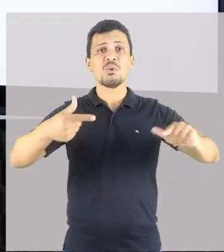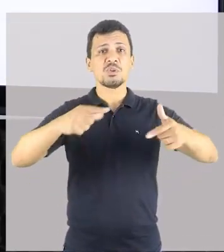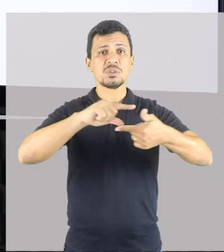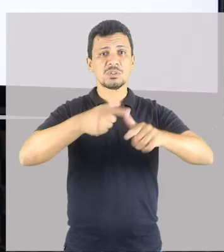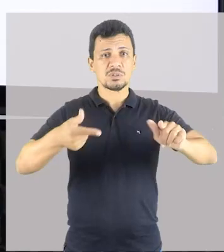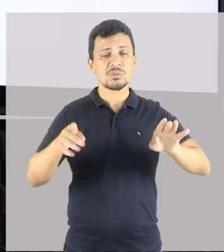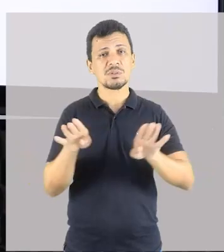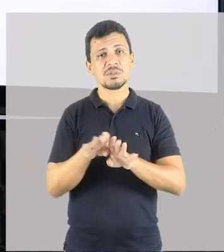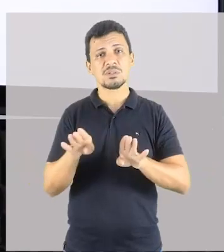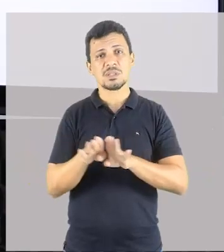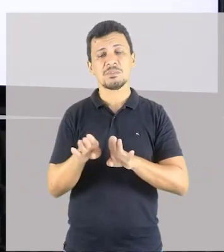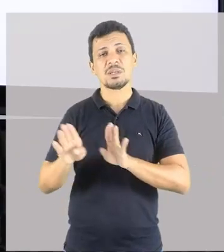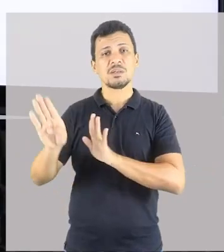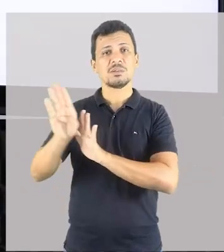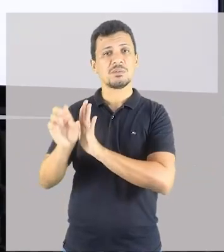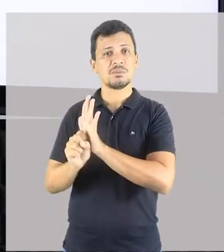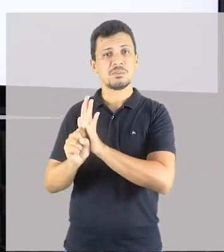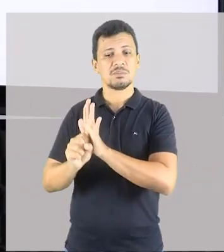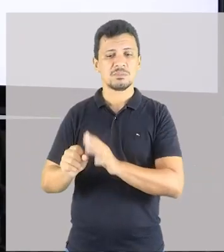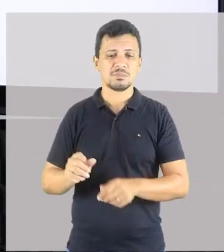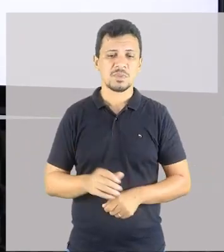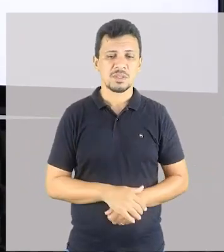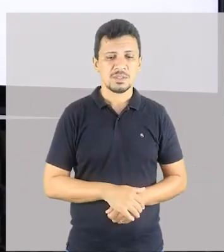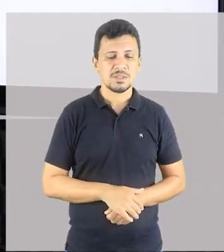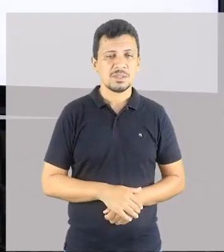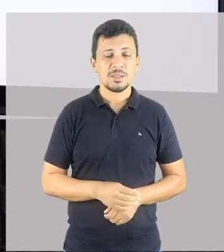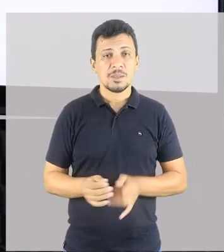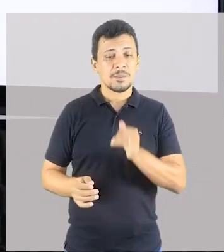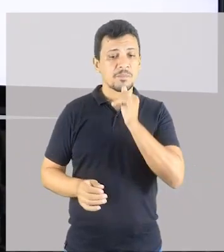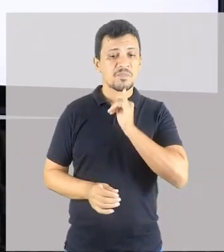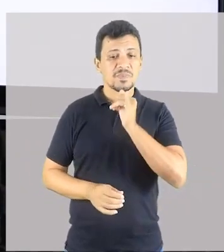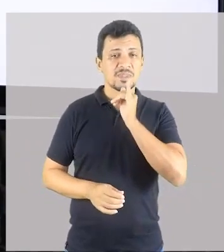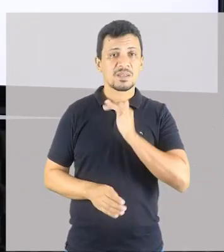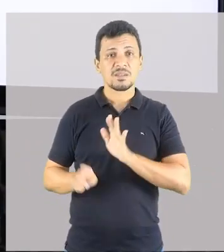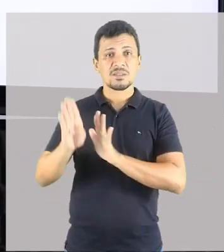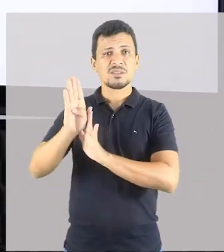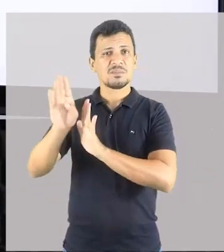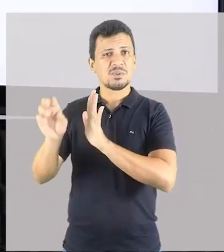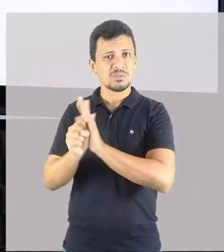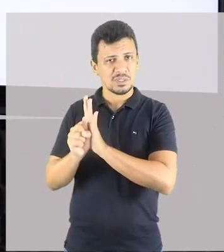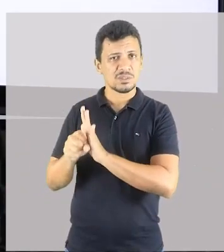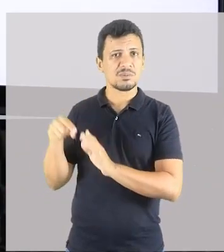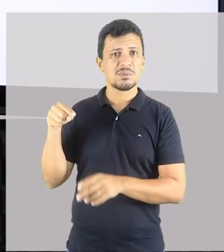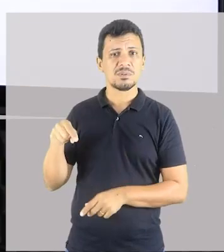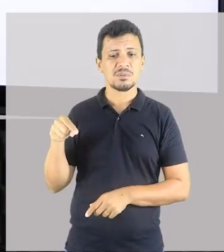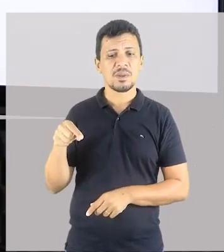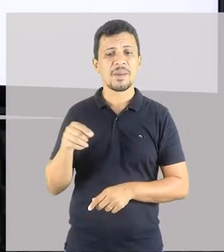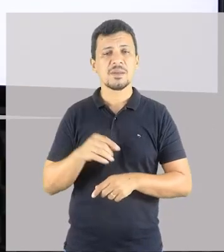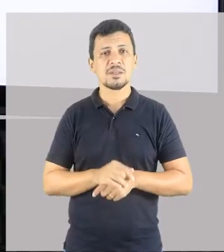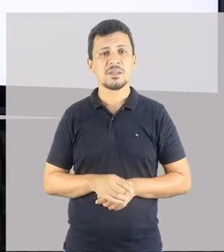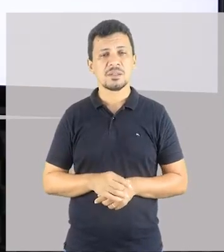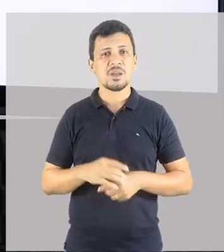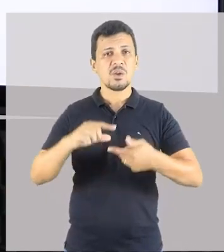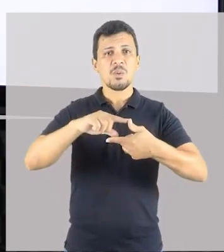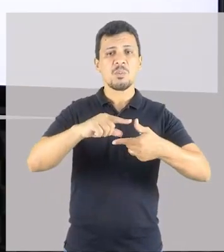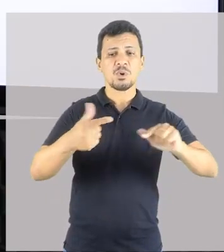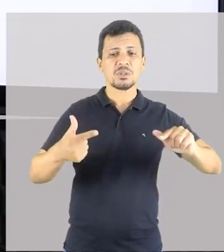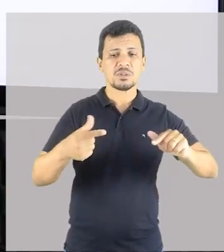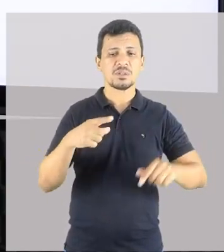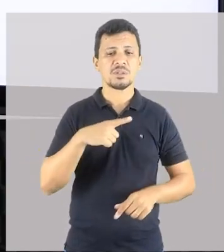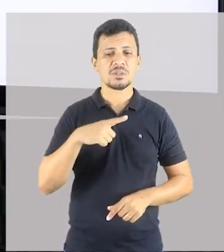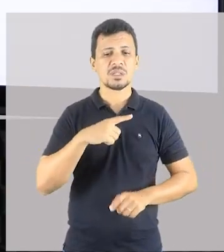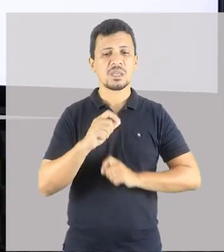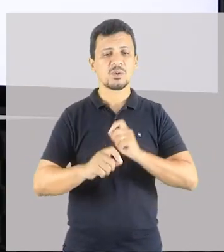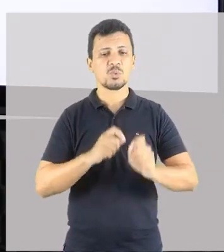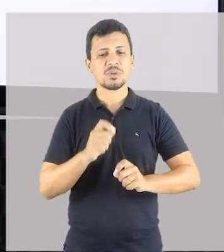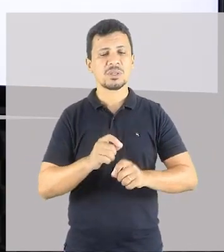modernismo e simbolismo. Tá? Aí você passa a ter, por exemplo, o simbolismo, principalmente, e o modernismo, ele